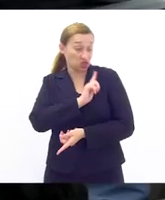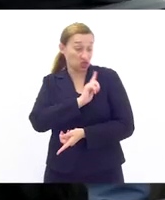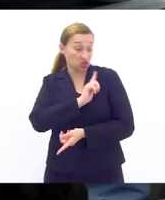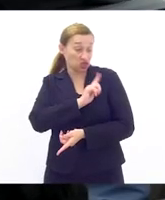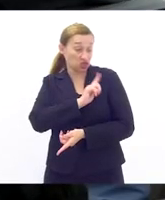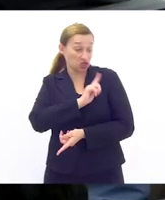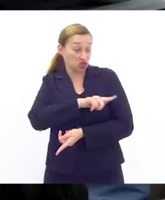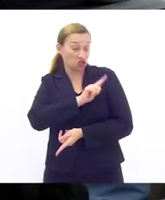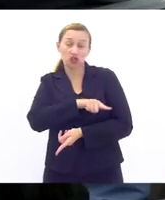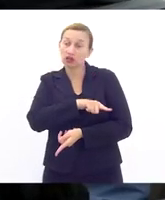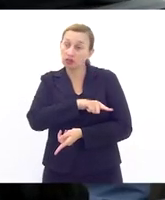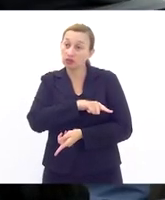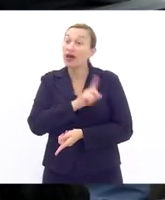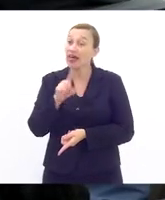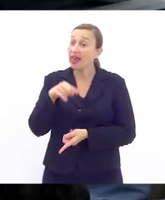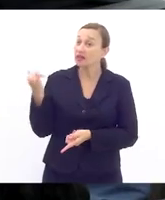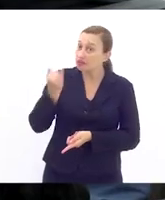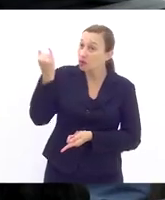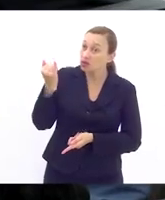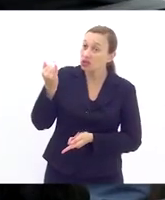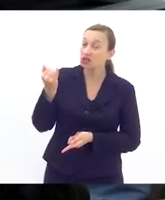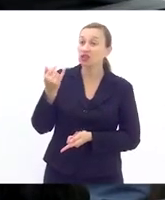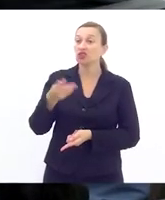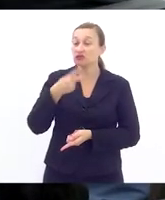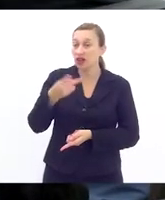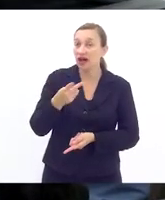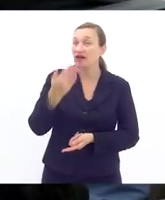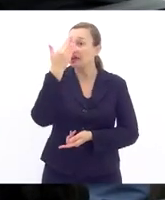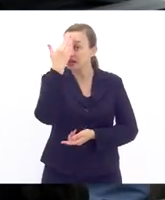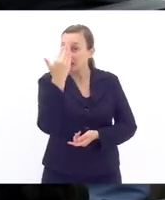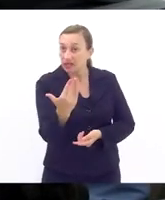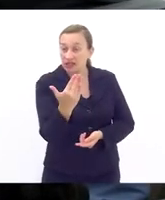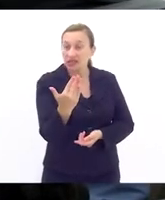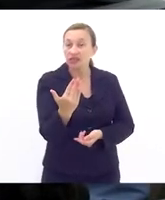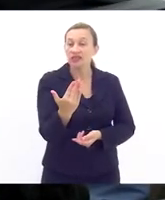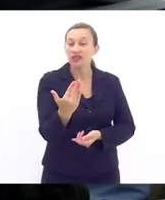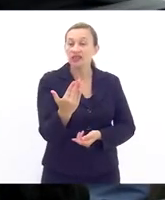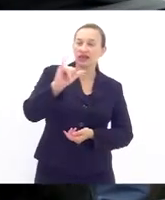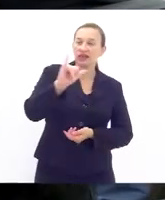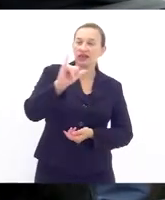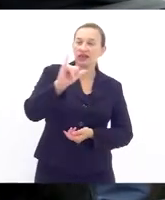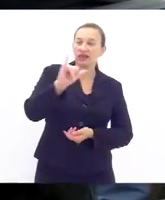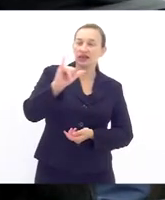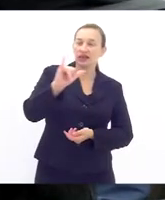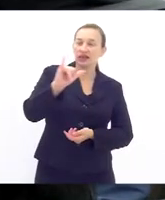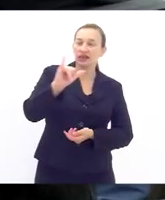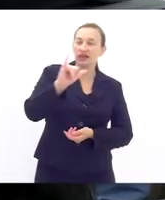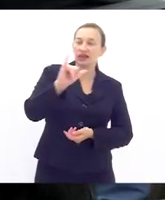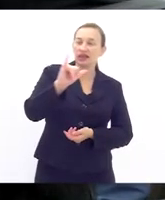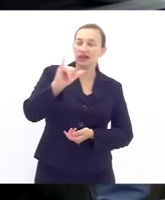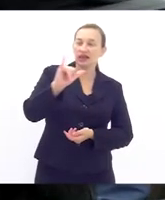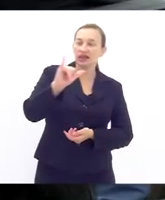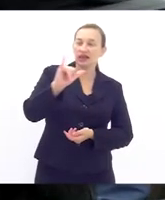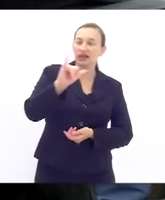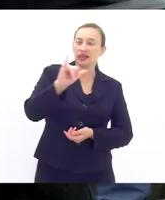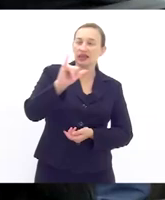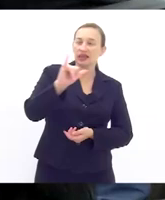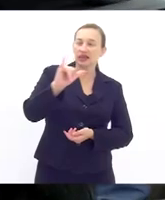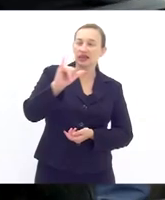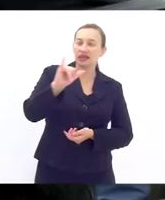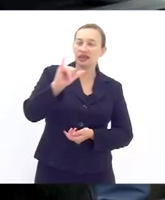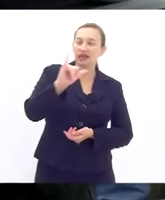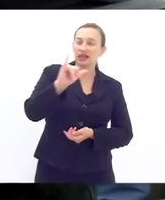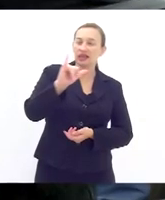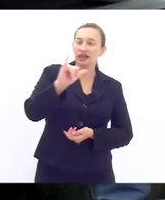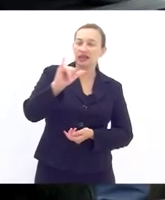isso é importante a gente colocar agradecer muito a serplag na figura da Lilian e também